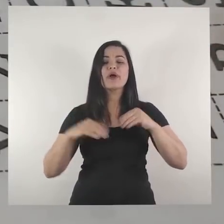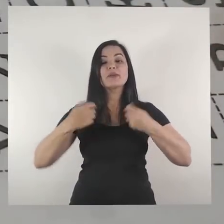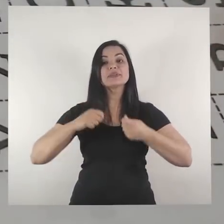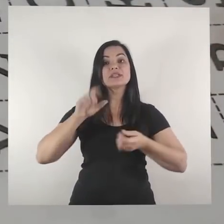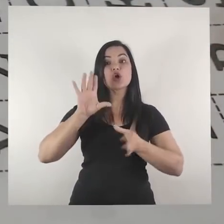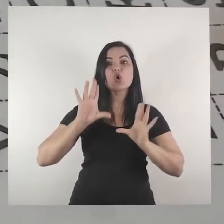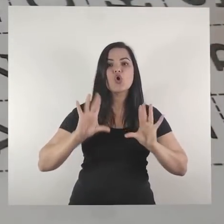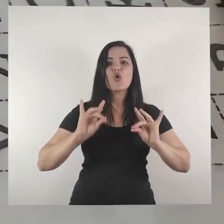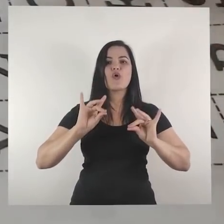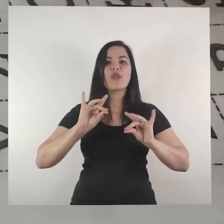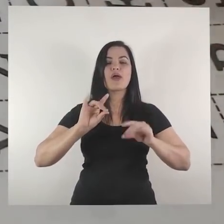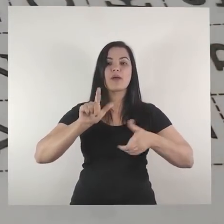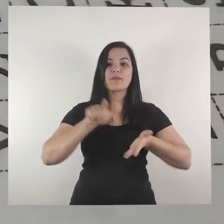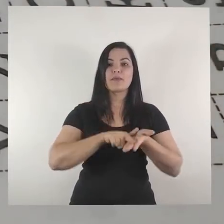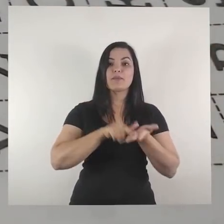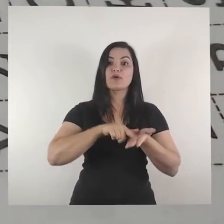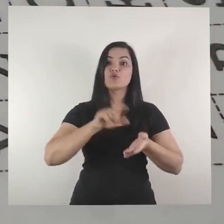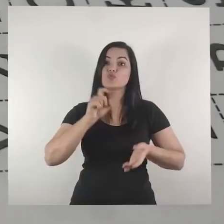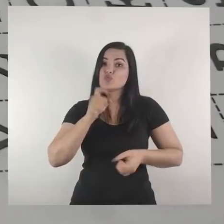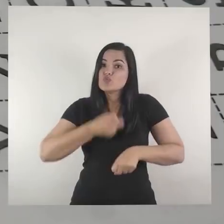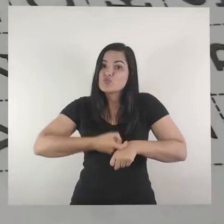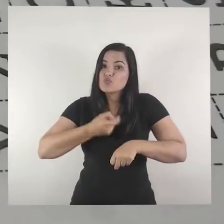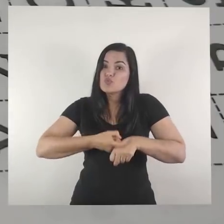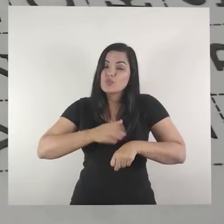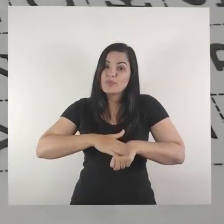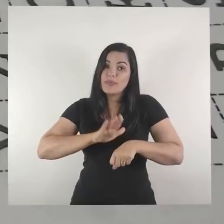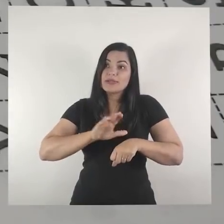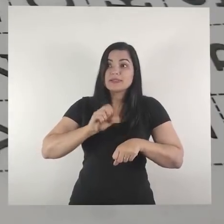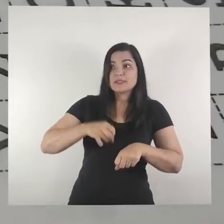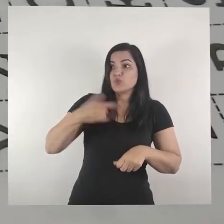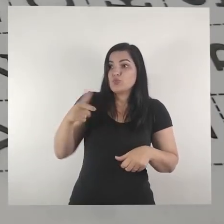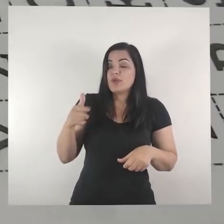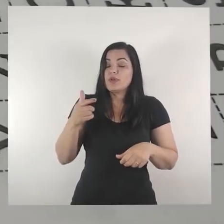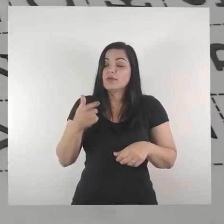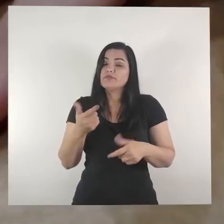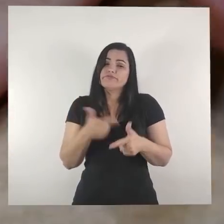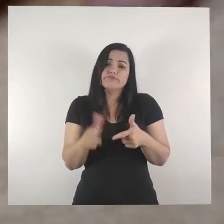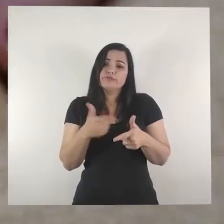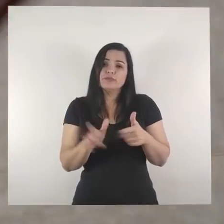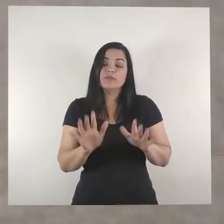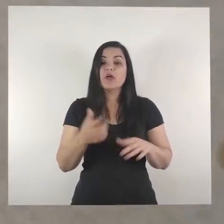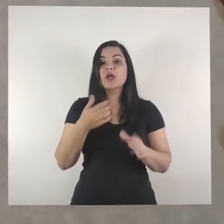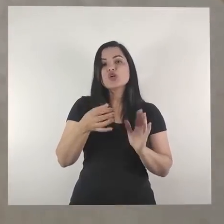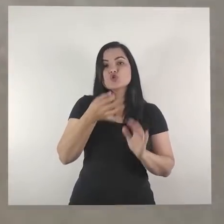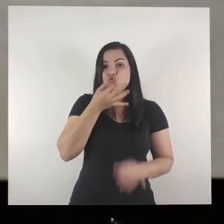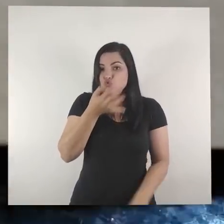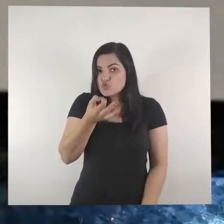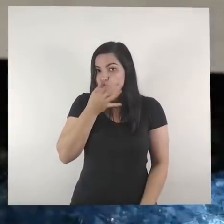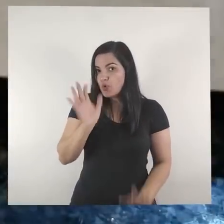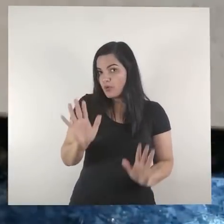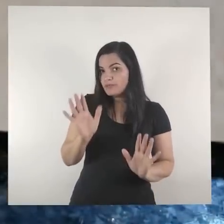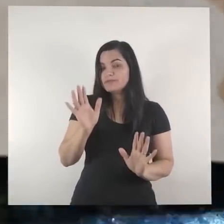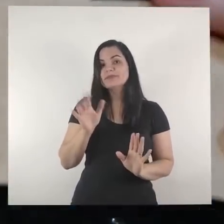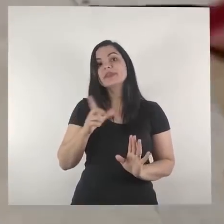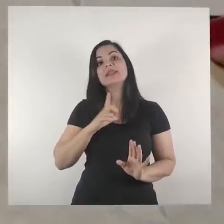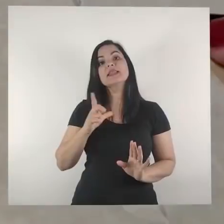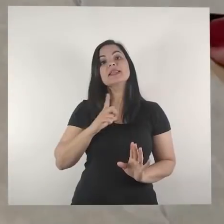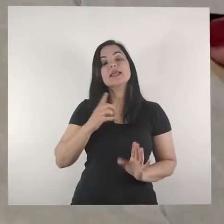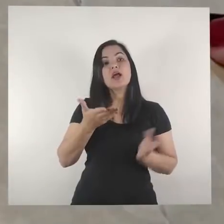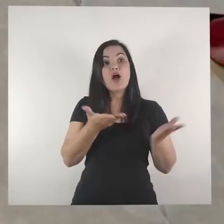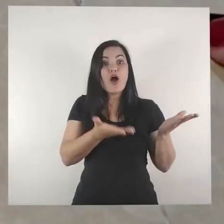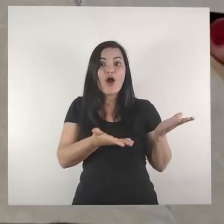mais durinho. Se não tiver, não tem problema, mas eu vou dar uma sugestão. Eu tenho aqui esse papelão que é